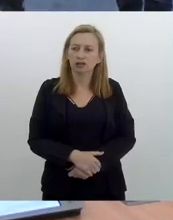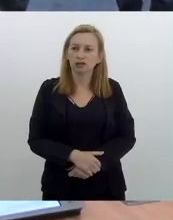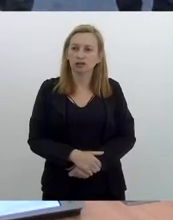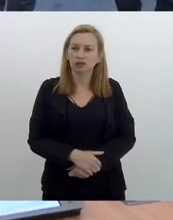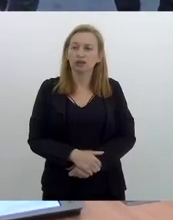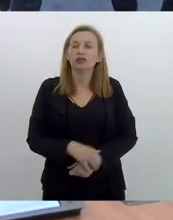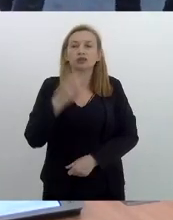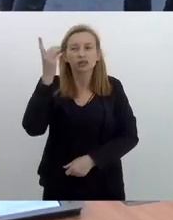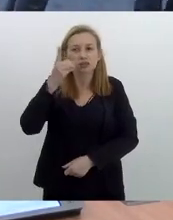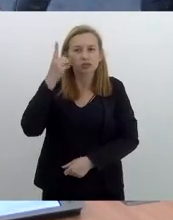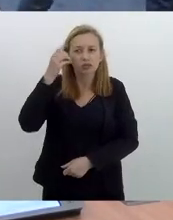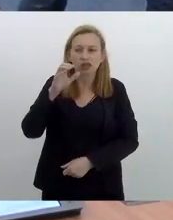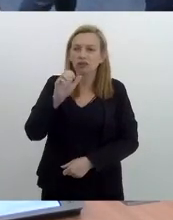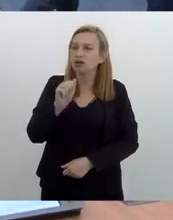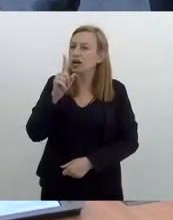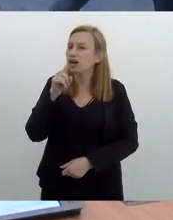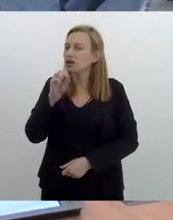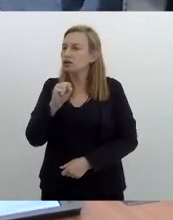Deputado Carlos Augusto